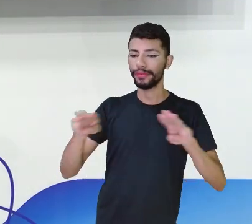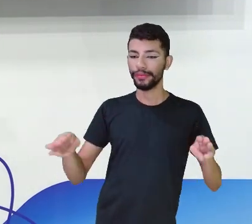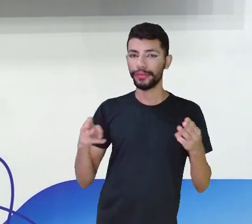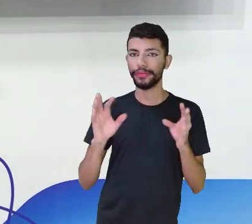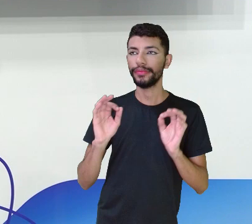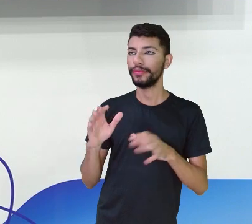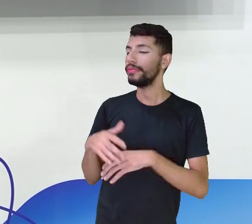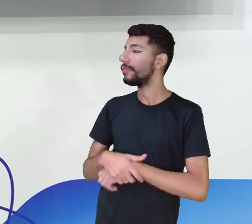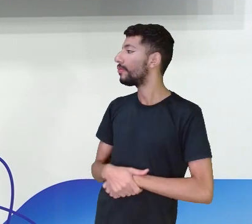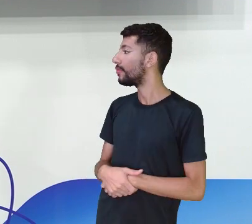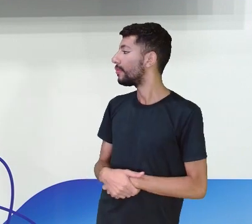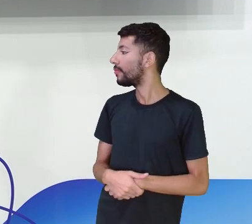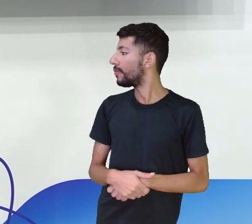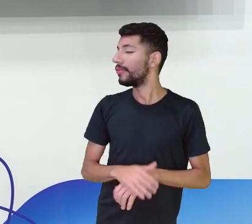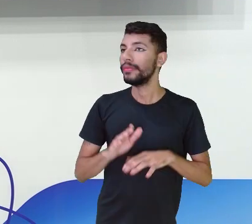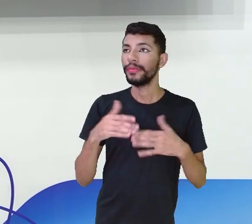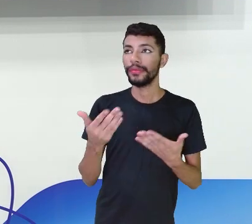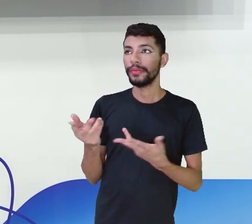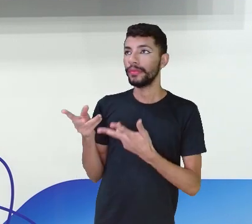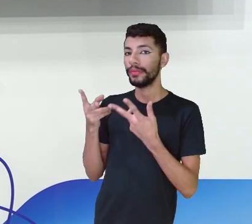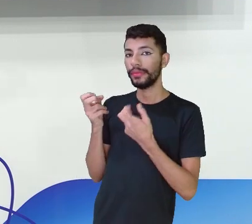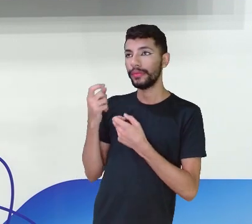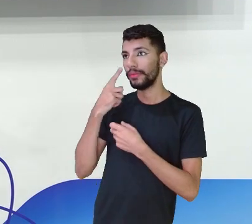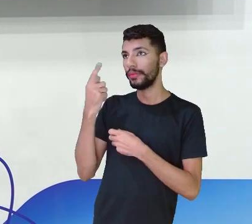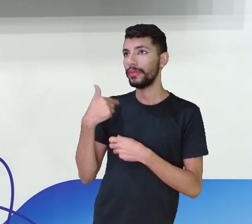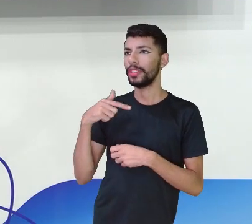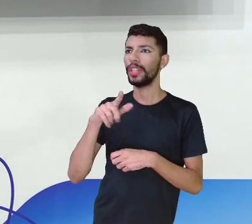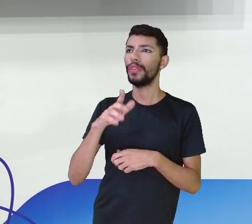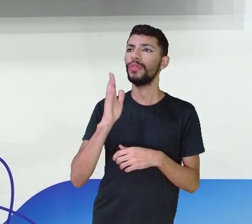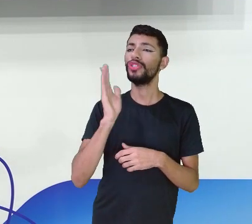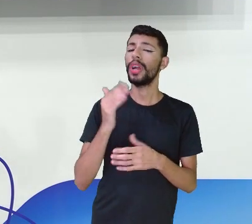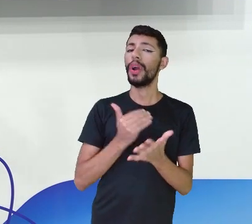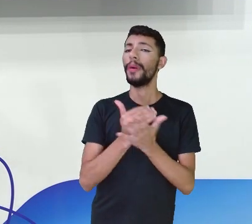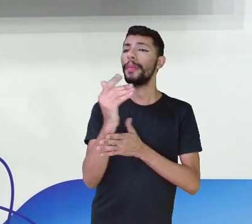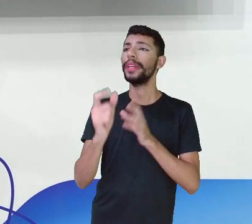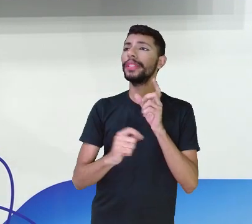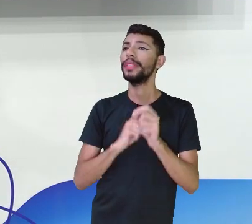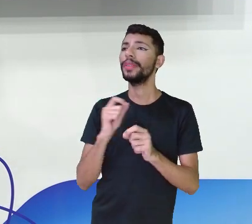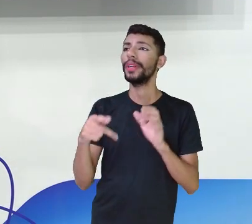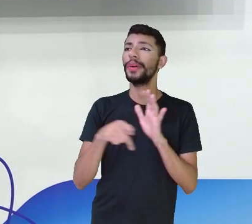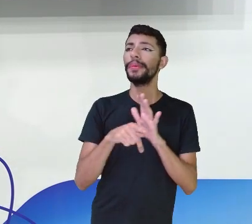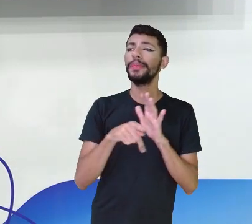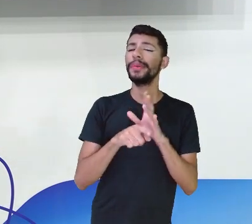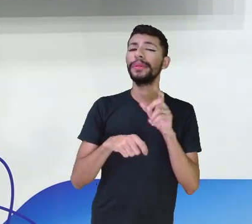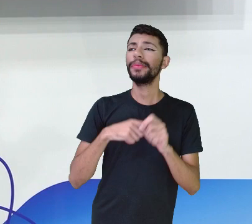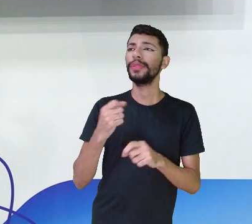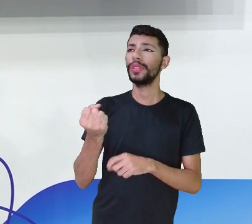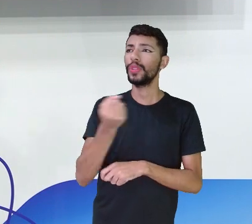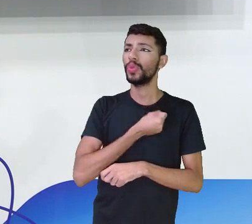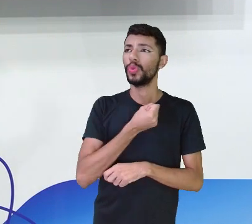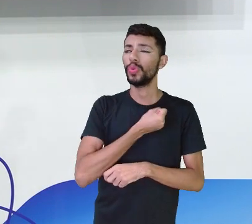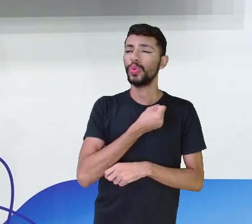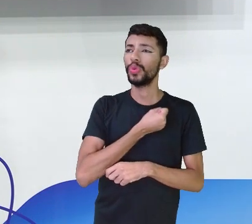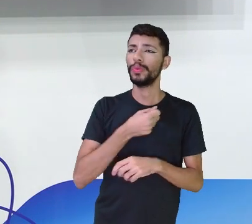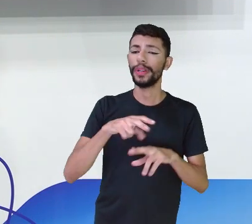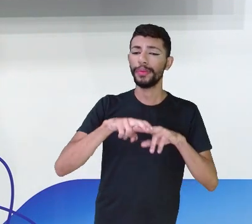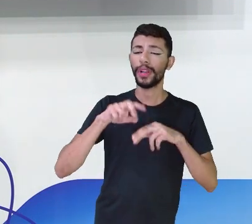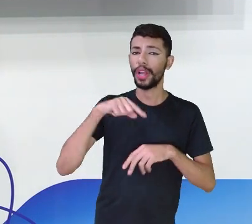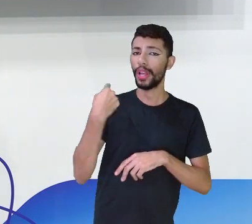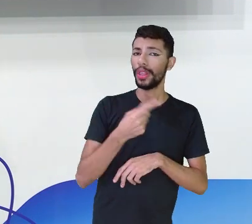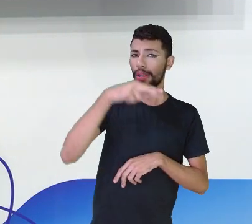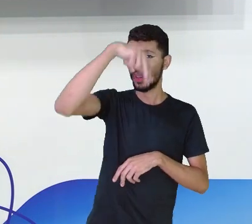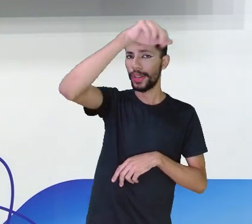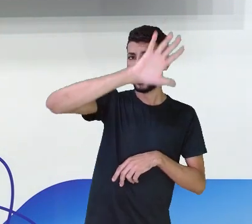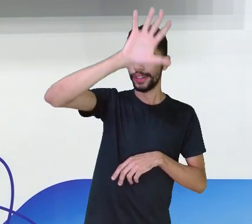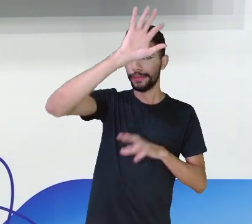beleza? Então, veja, eu já vou começar com o número a partir da nossa região.